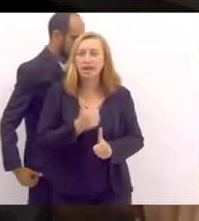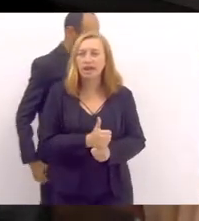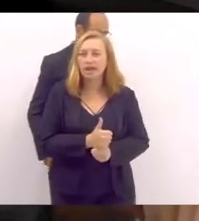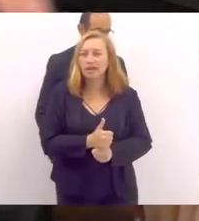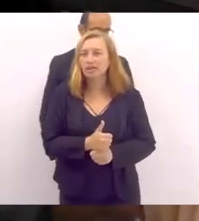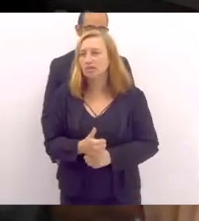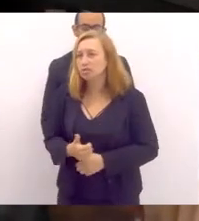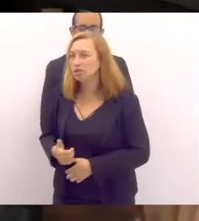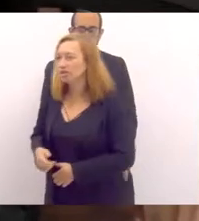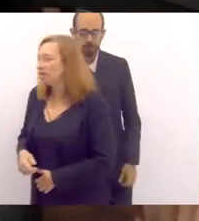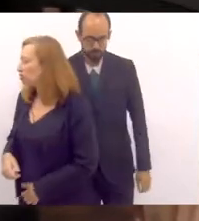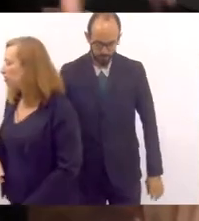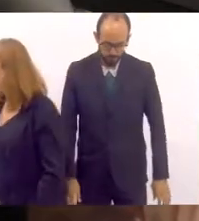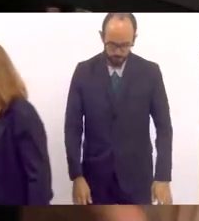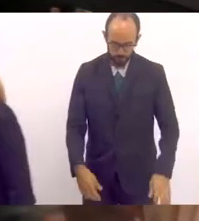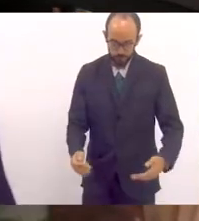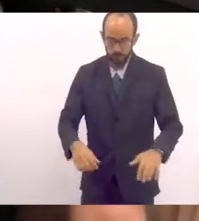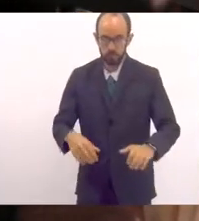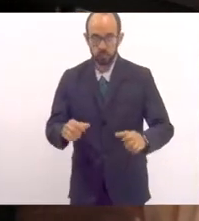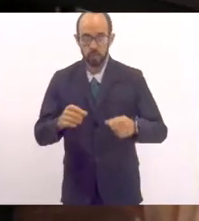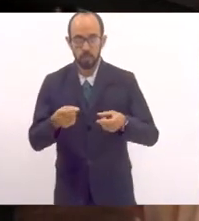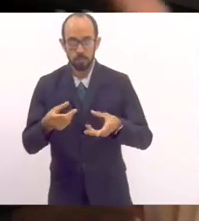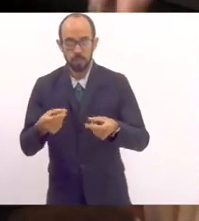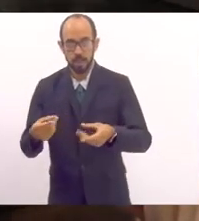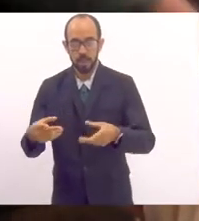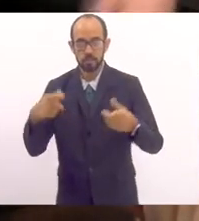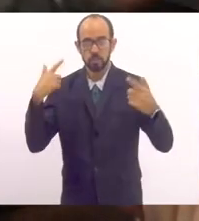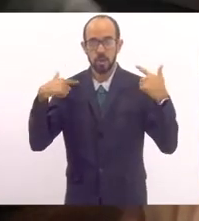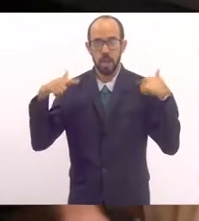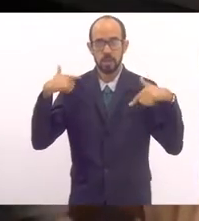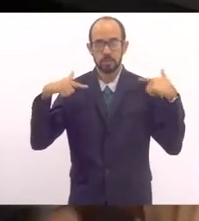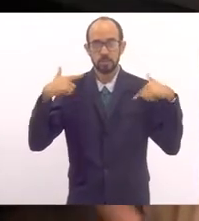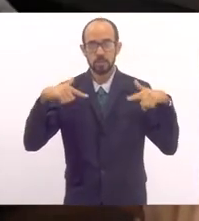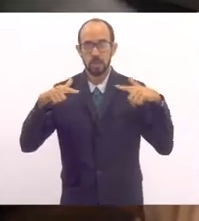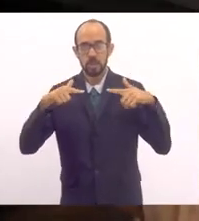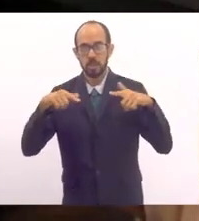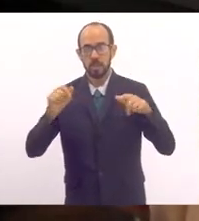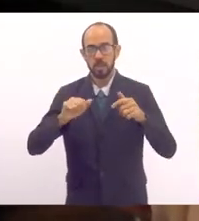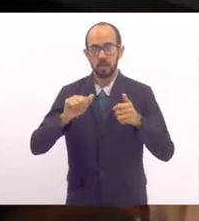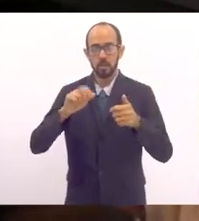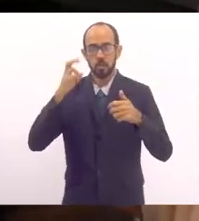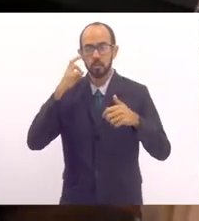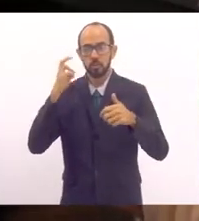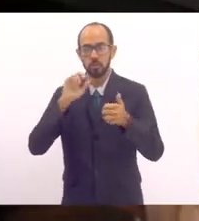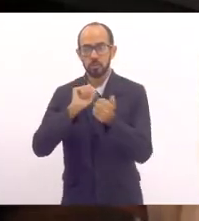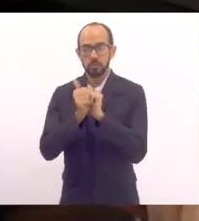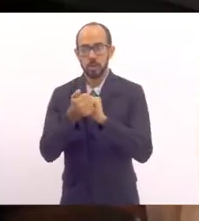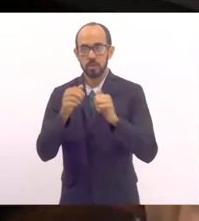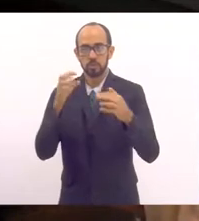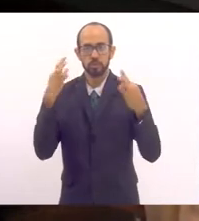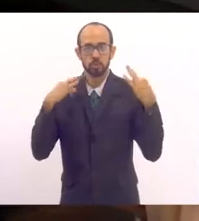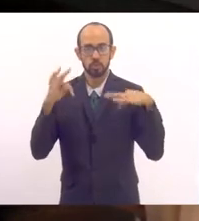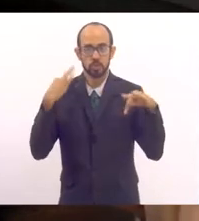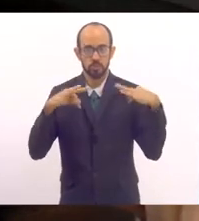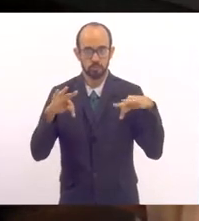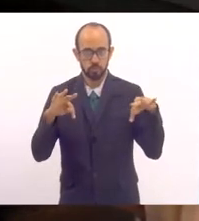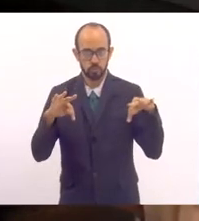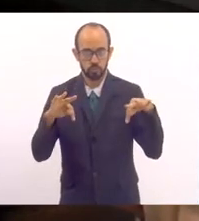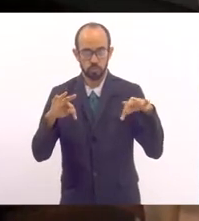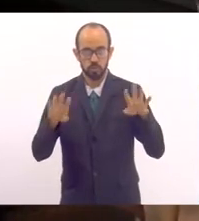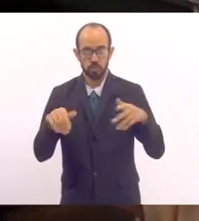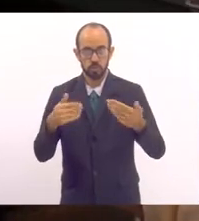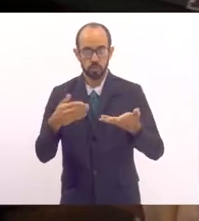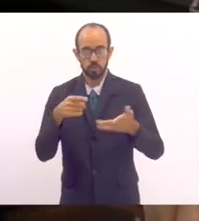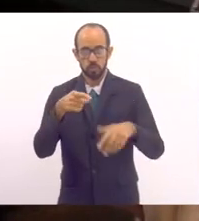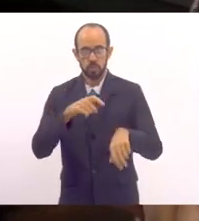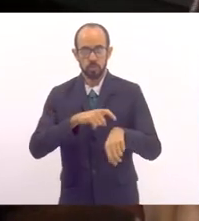Indústria, Comércio, Lazer, Cultura, Esporte e Turismo. Então,